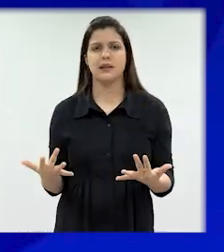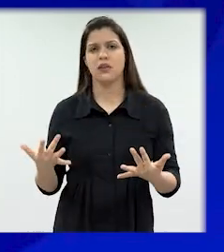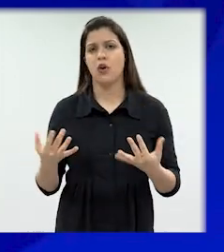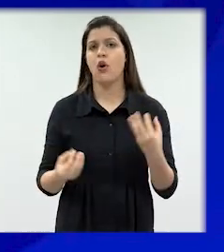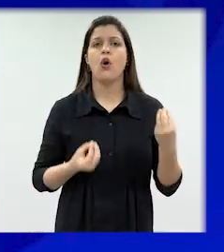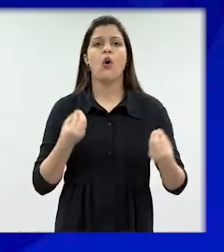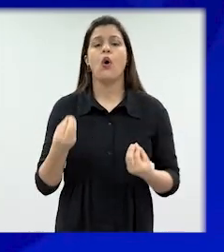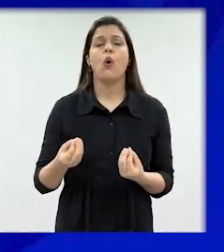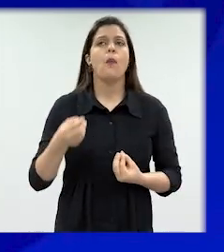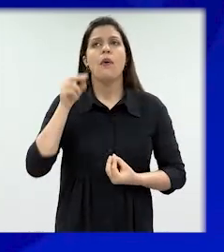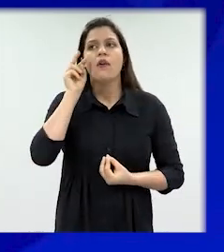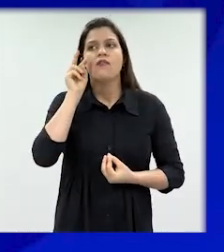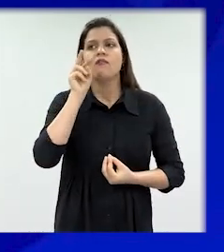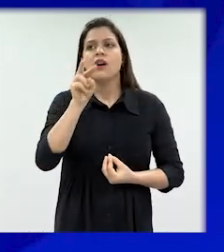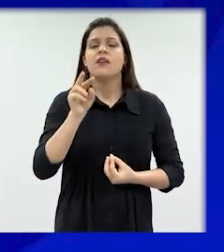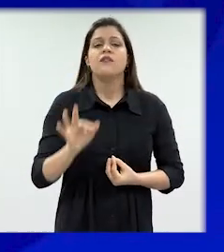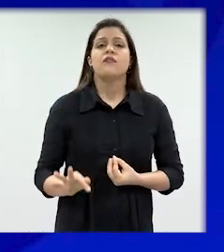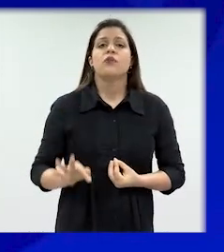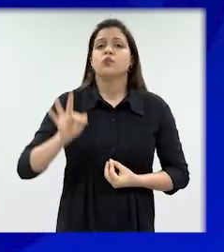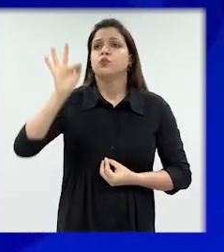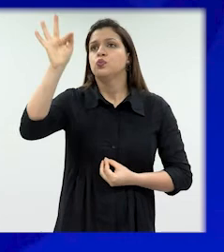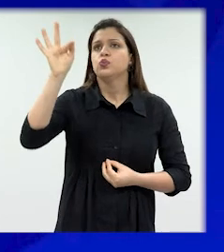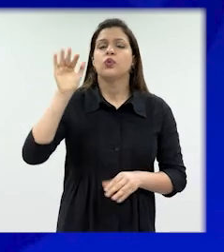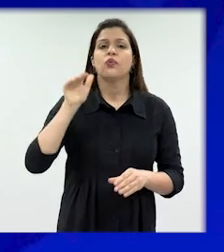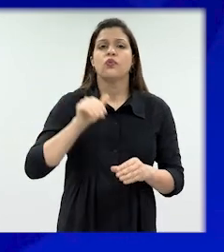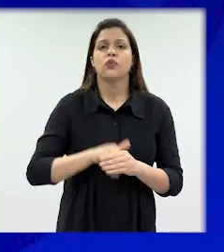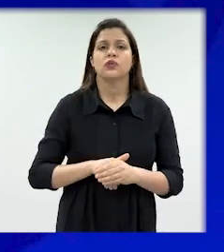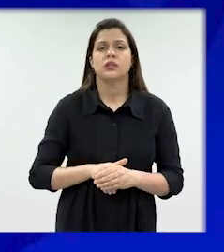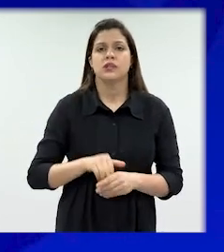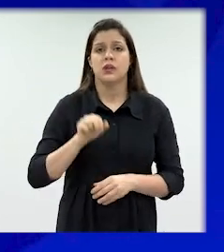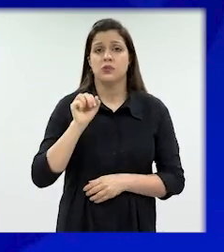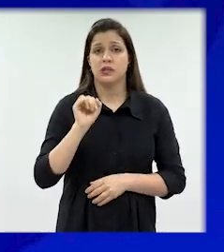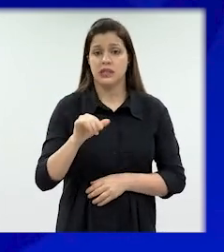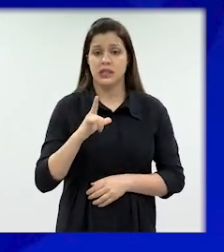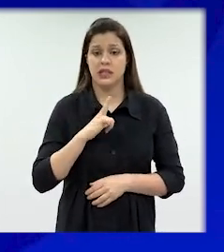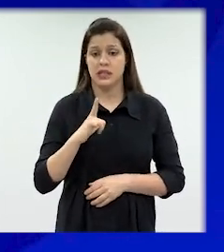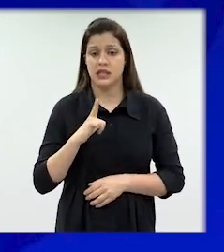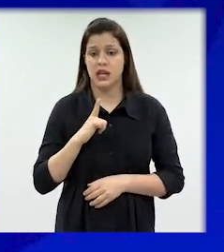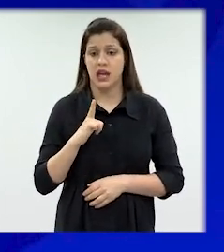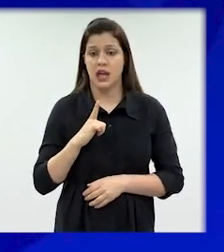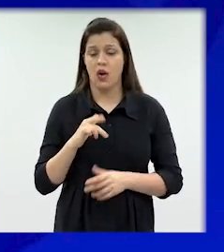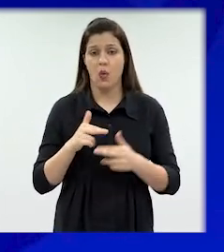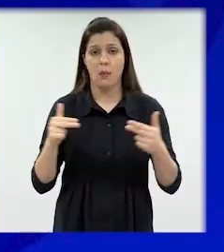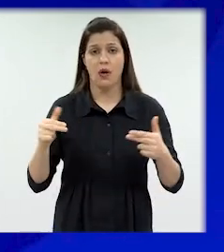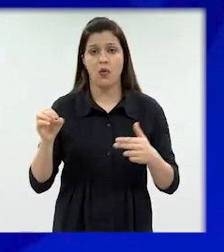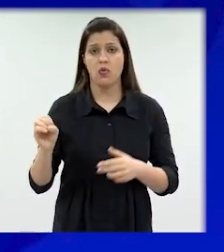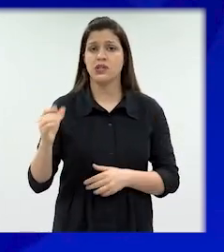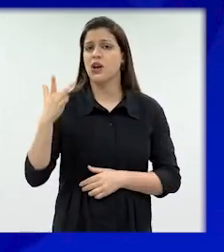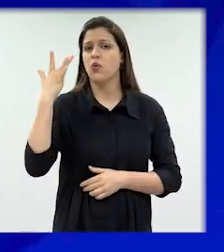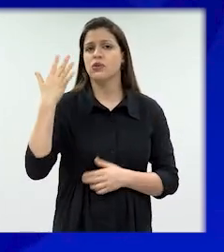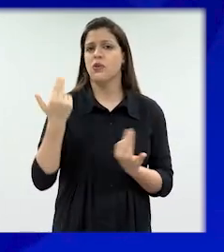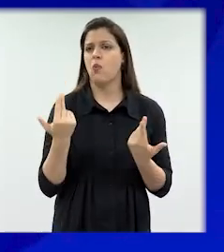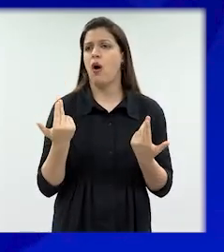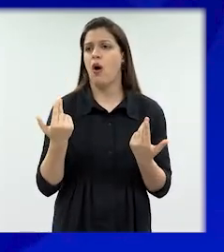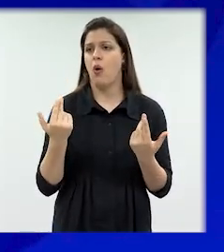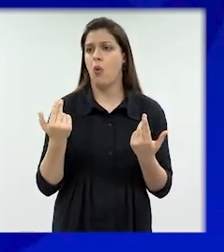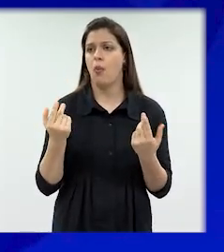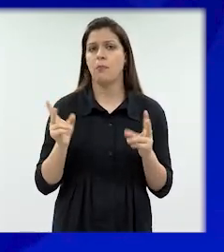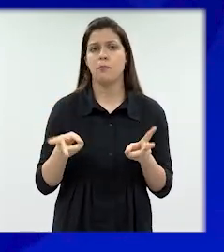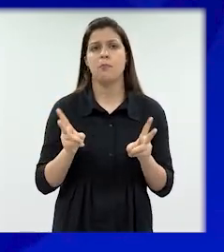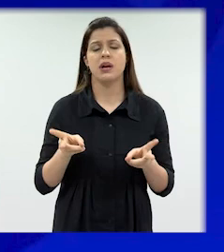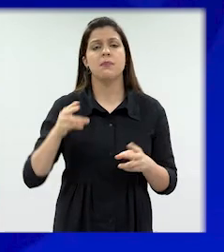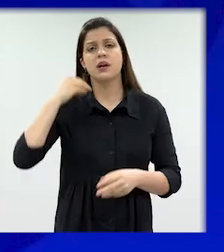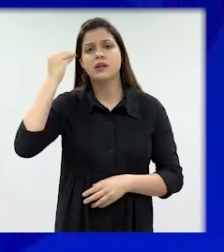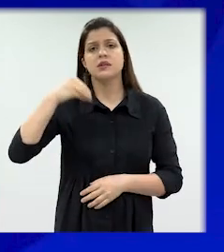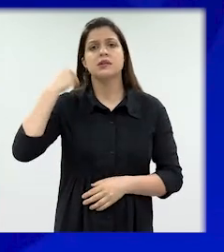enxerga para as próximas eleições, caso haja algum tipo de eventualidade como essa que aconteceu? Como o senhor enxerga essa